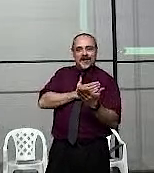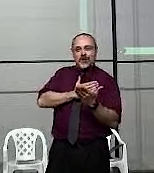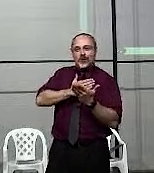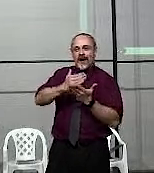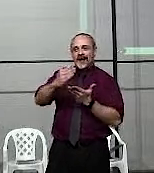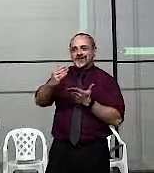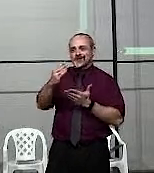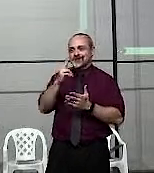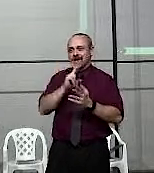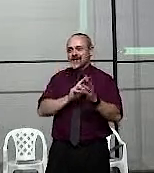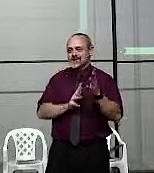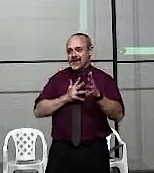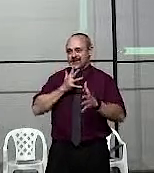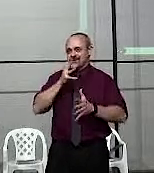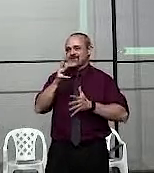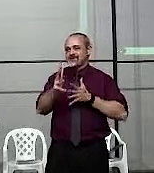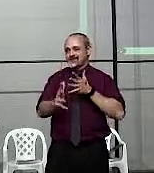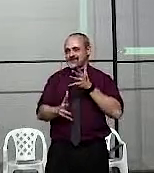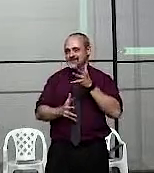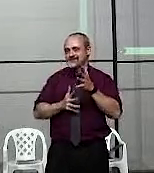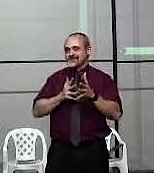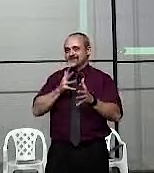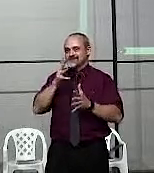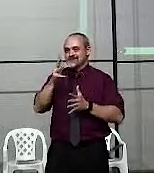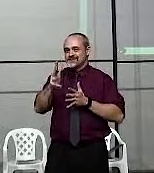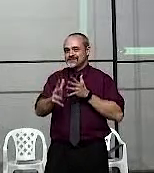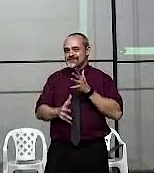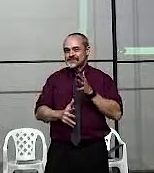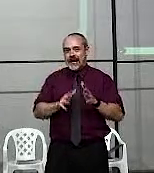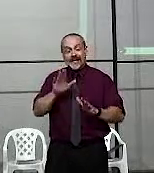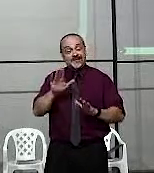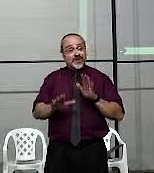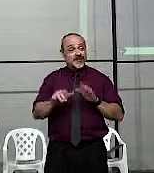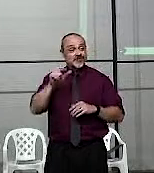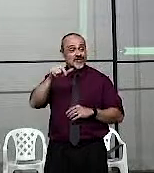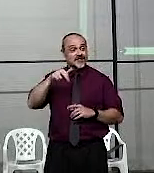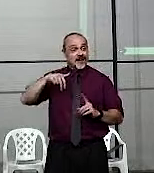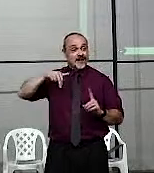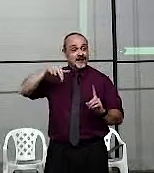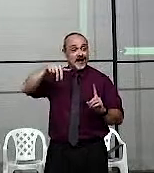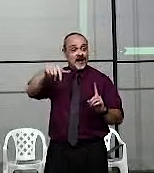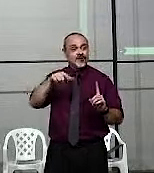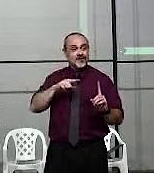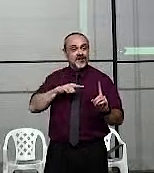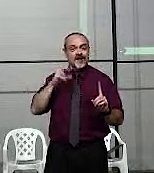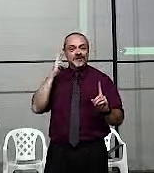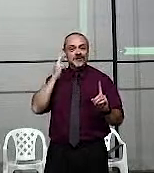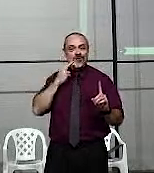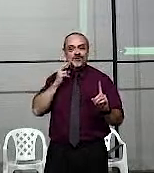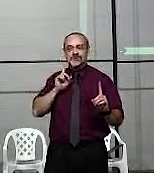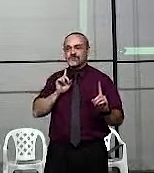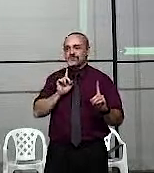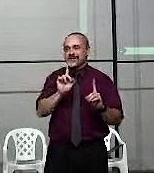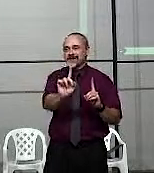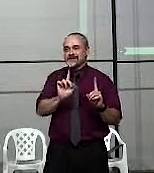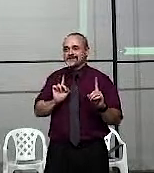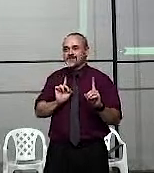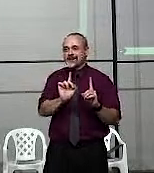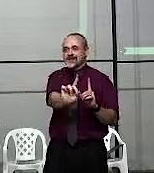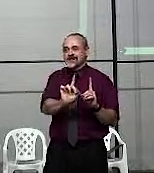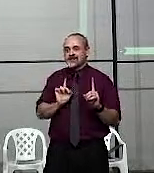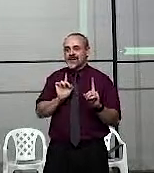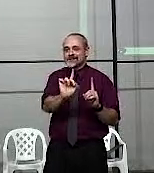até ele começa a usar as mãos. Às vezes você está andando, você tem surdos